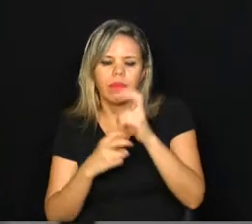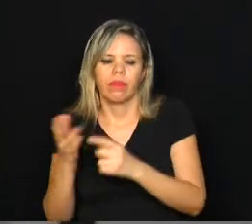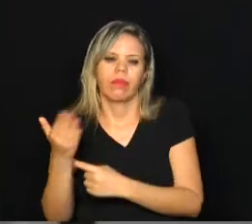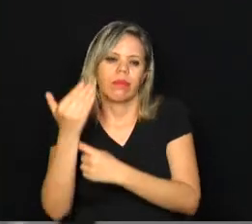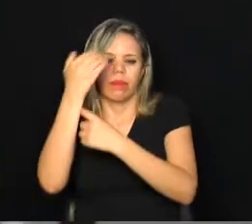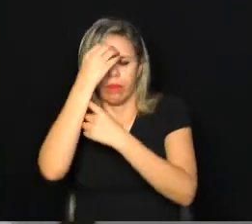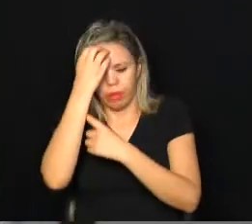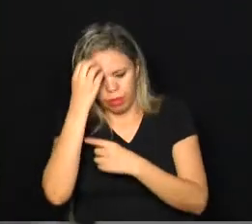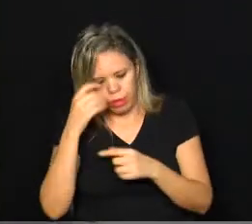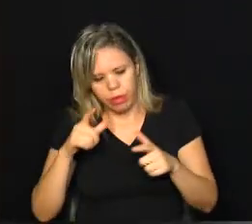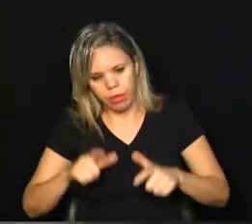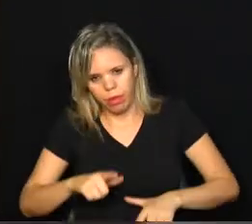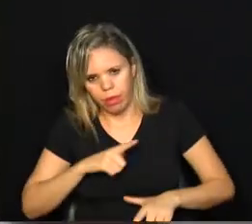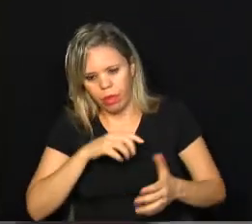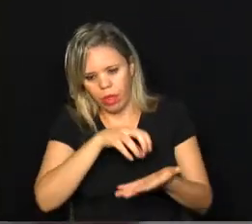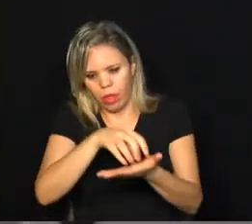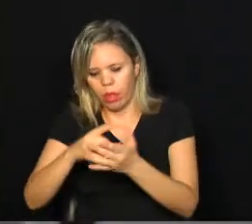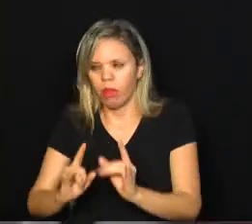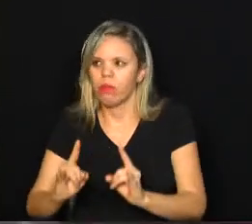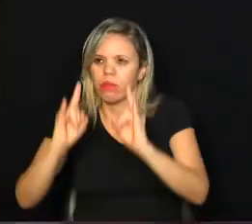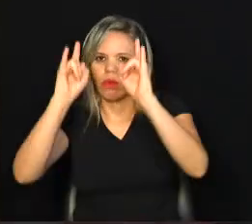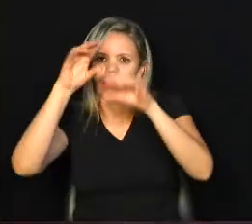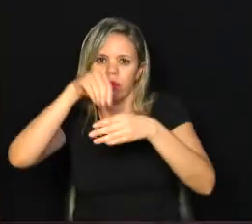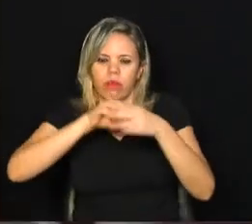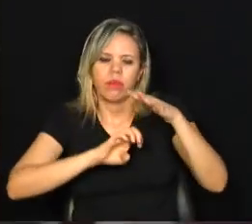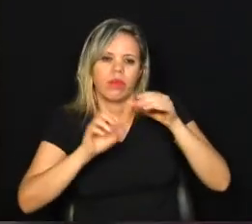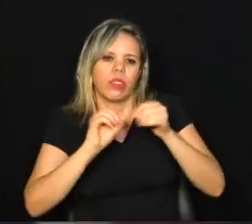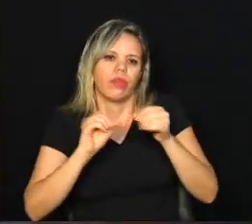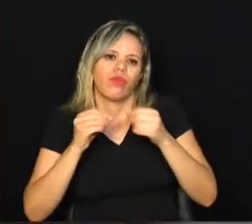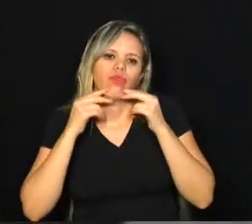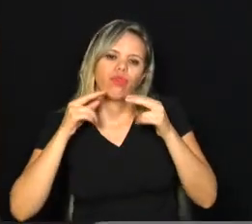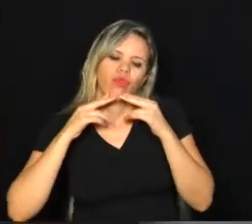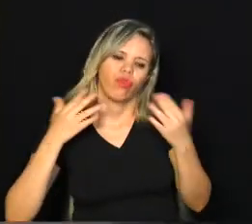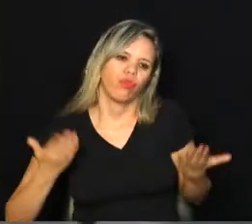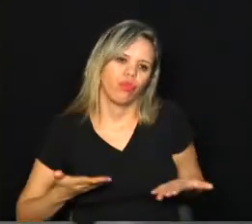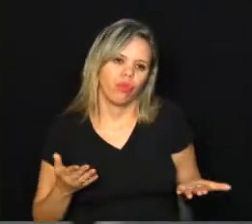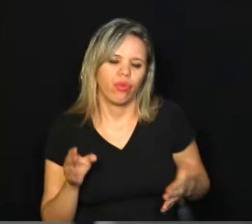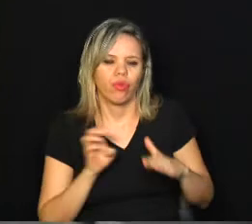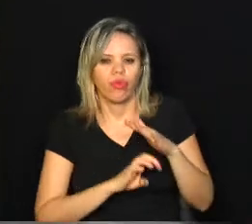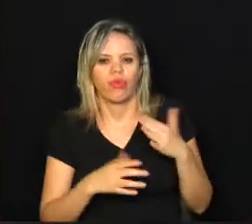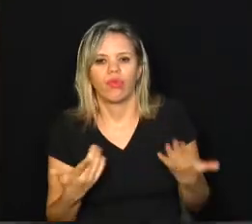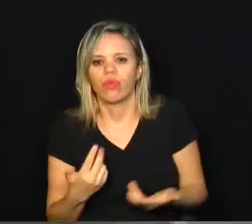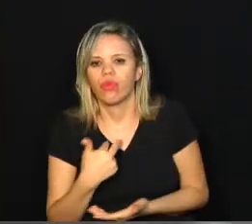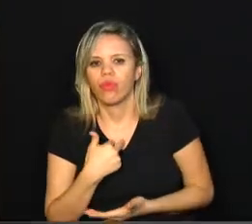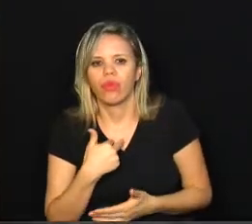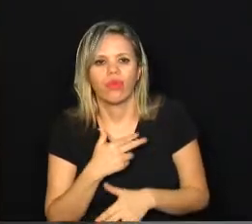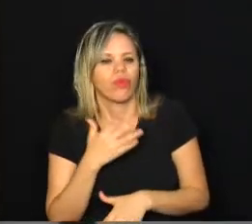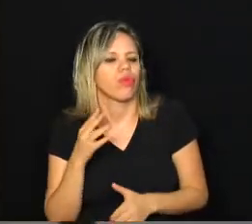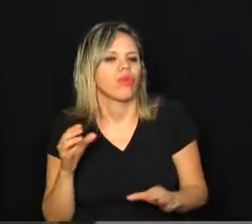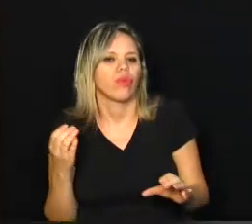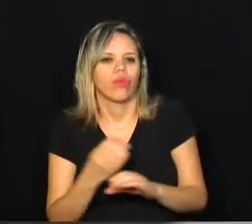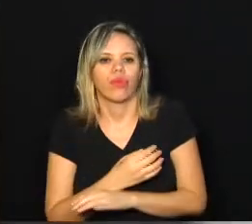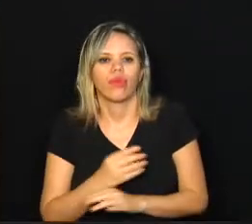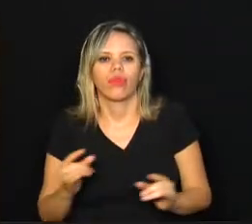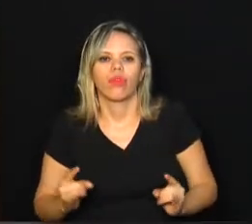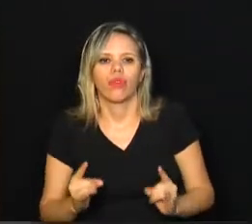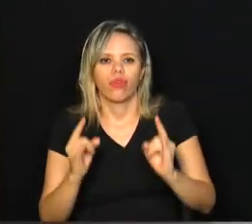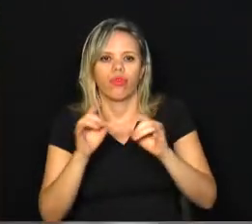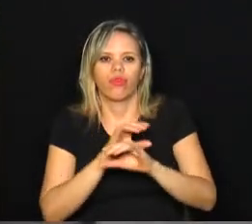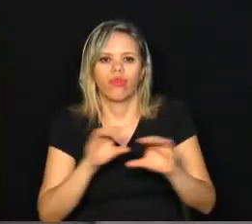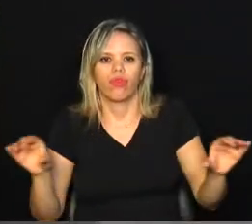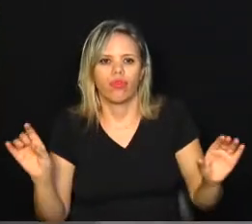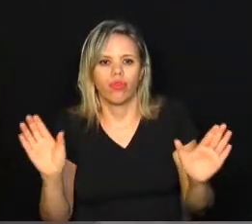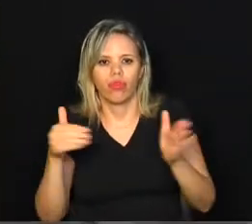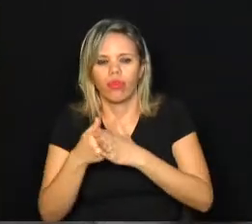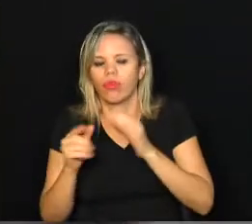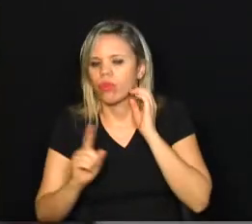você coloca grandes empresas para fazer inovação. Hoje, a empresa não pode mais ser completamente verticalizada e fechada